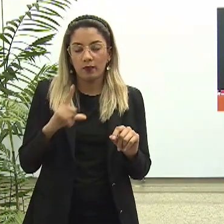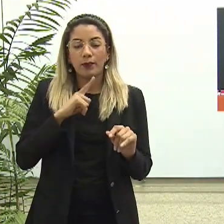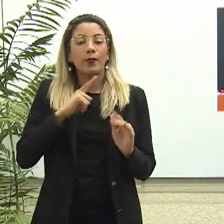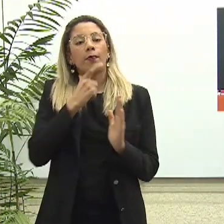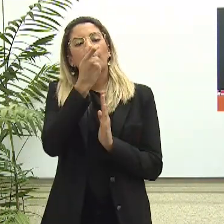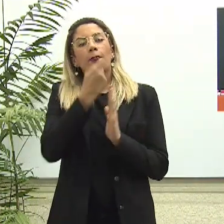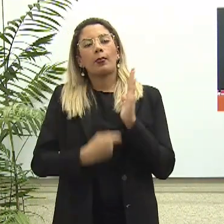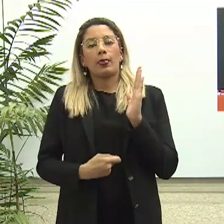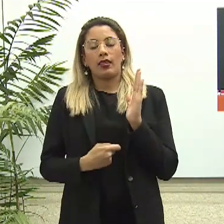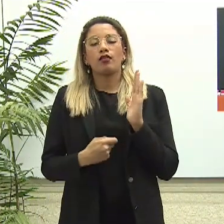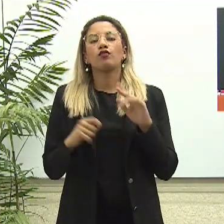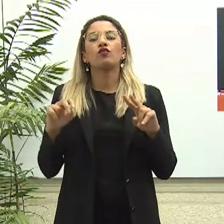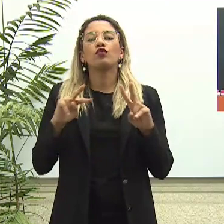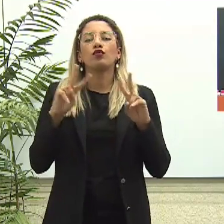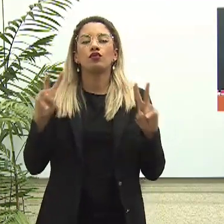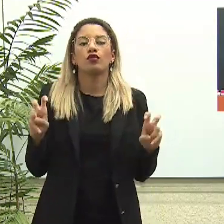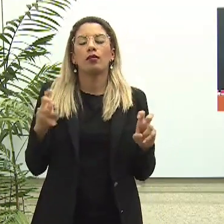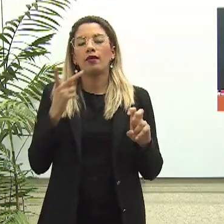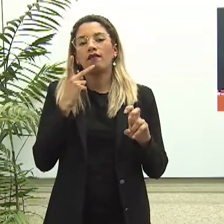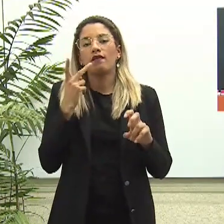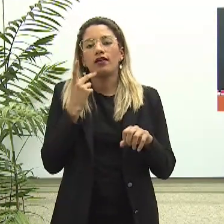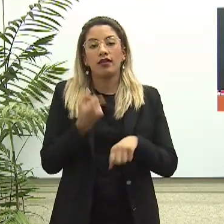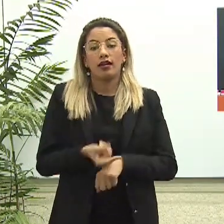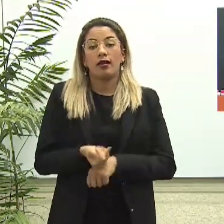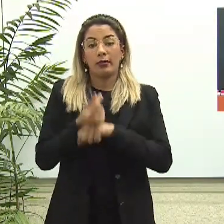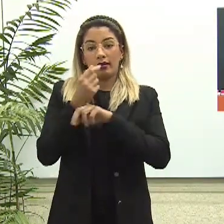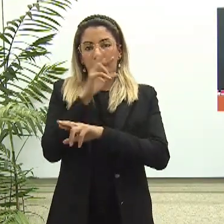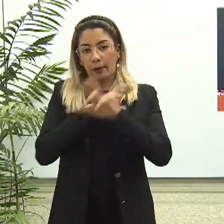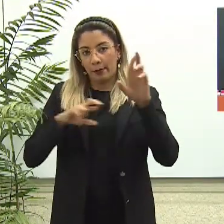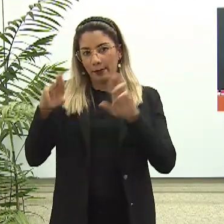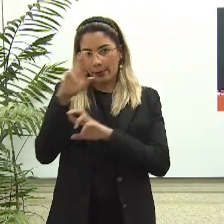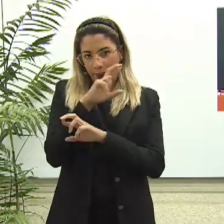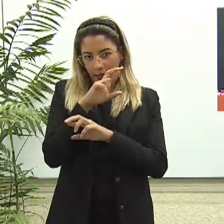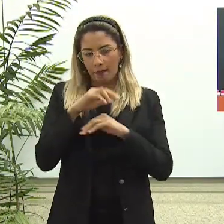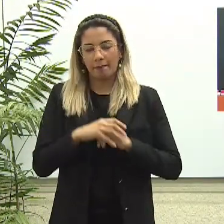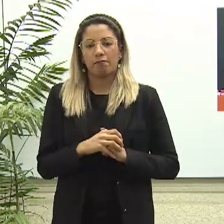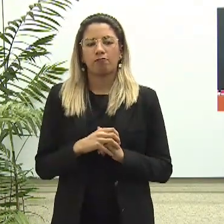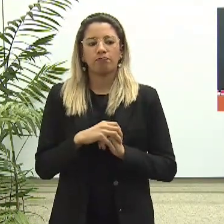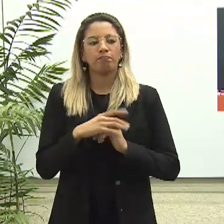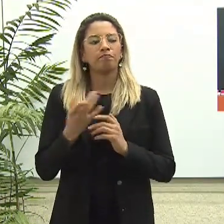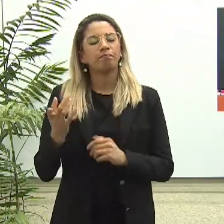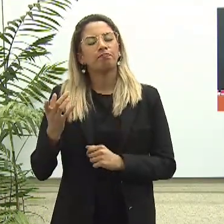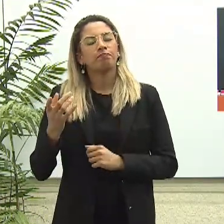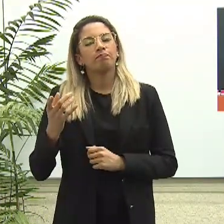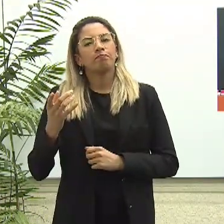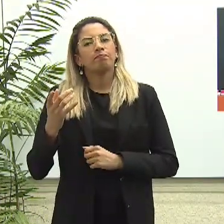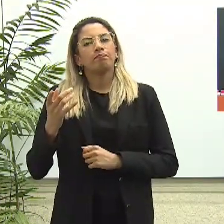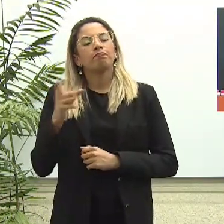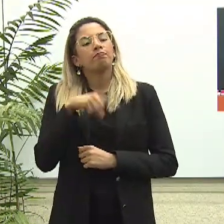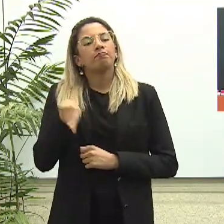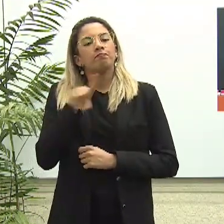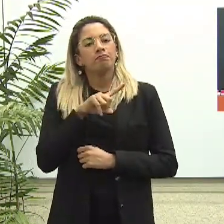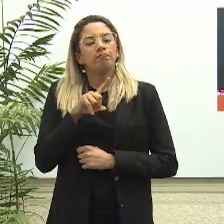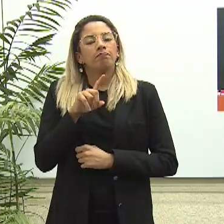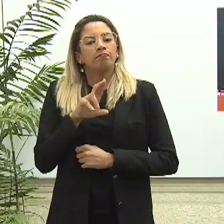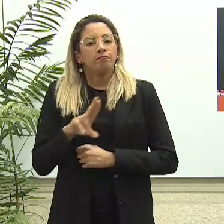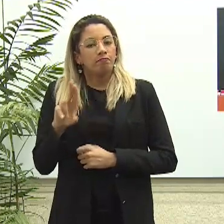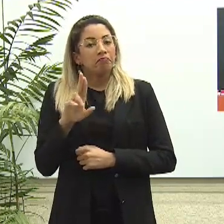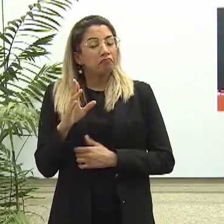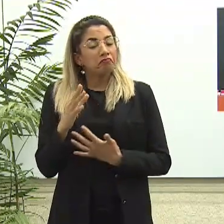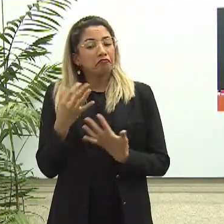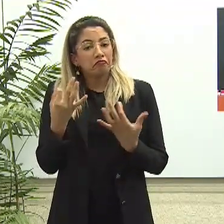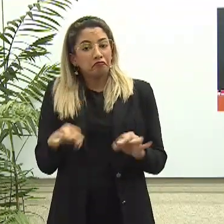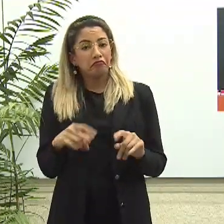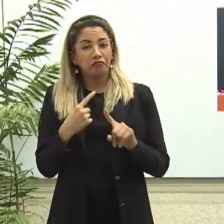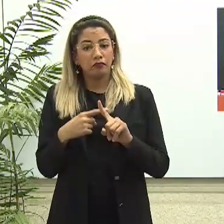questão do chamado capitalismo de vigilância apesar de vocês nomearem no meu modo de ver corretamente porque isso é